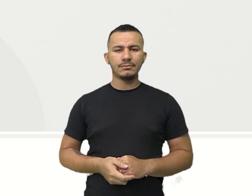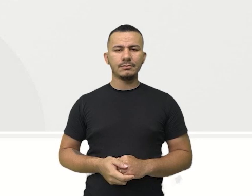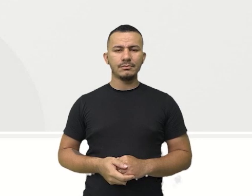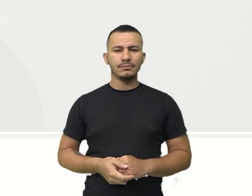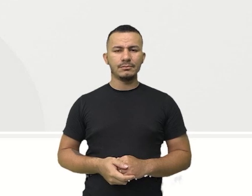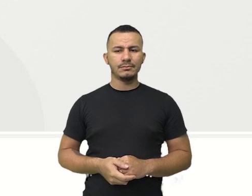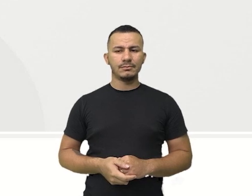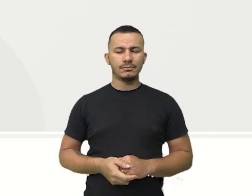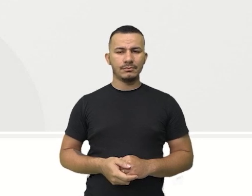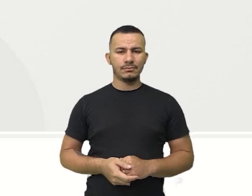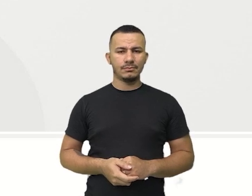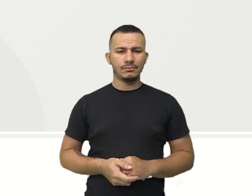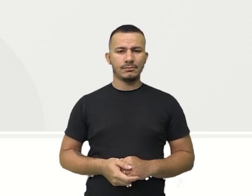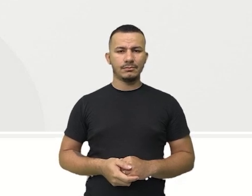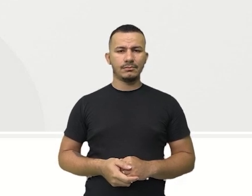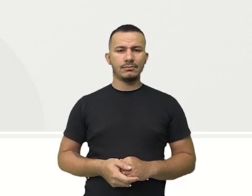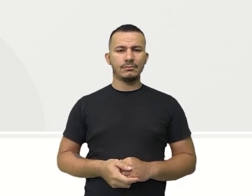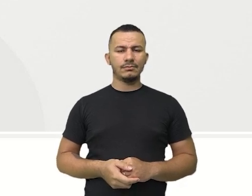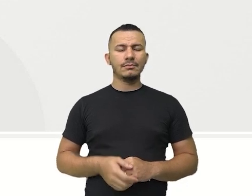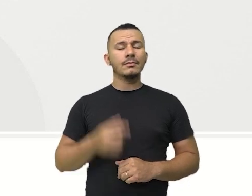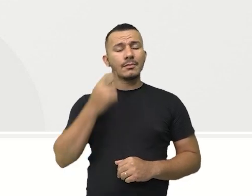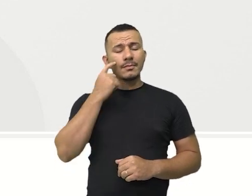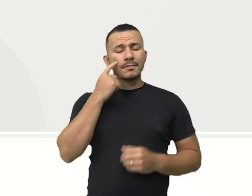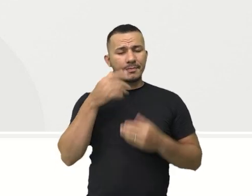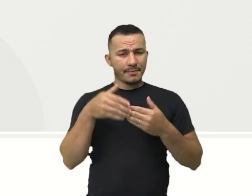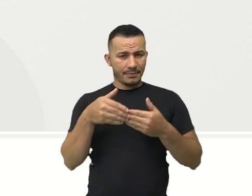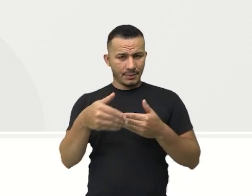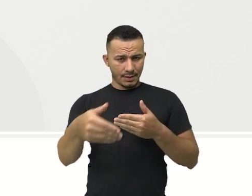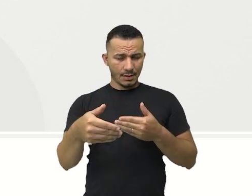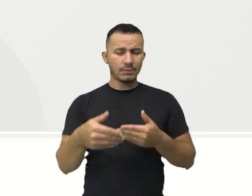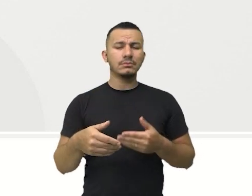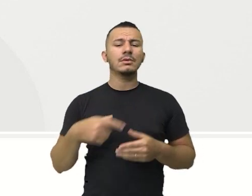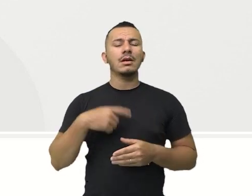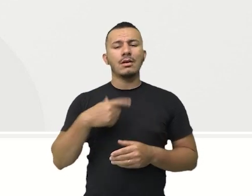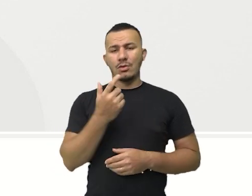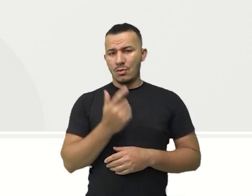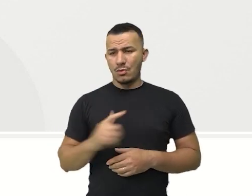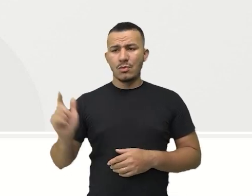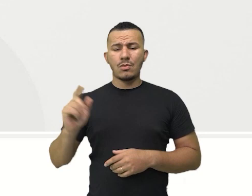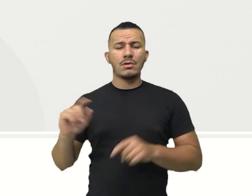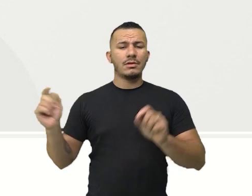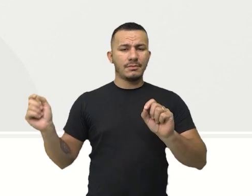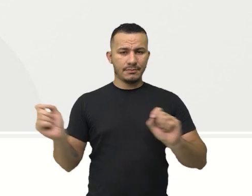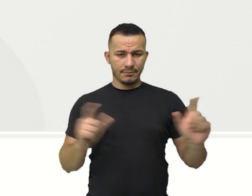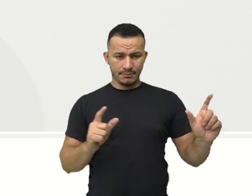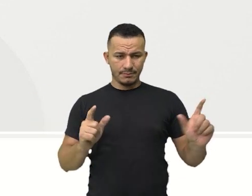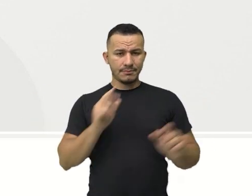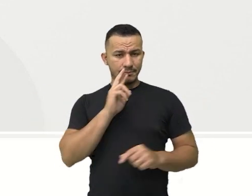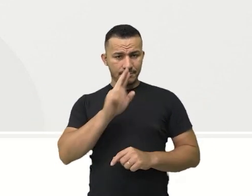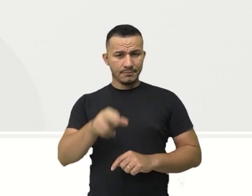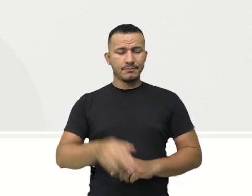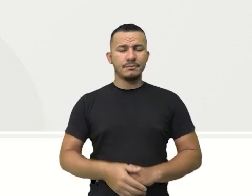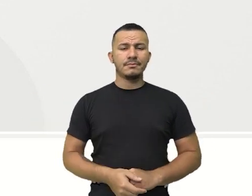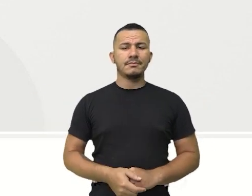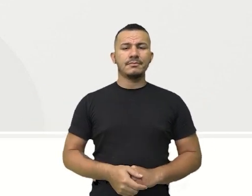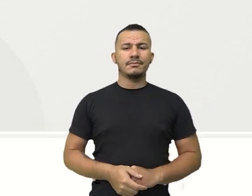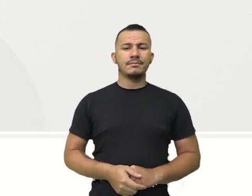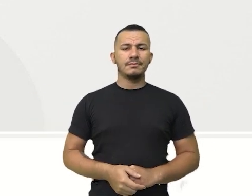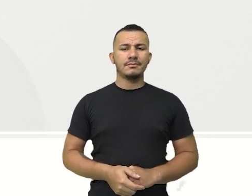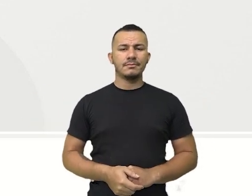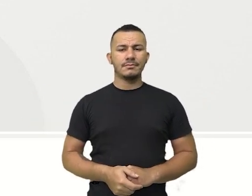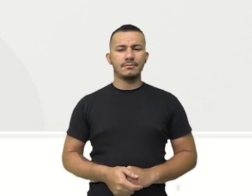Bom, vamos continuar aqui o nosso raciocínio, porque nós temos aqui mais uma questãozinha aqui para conversar com